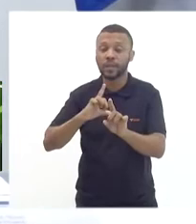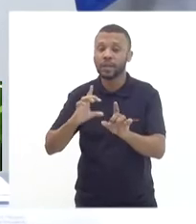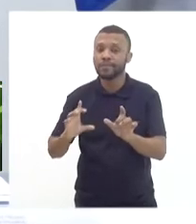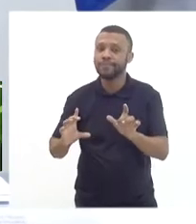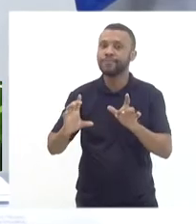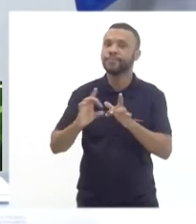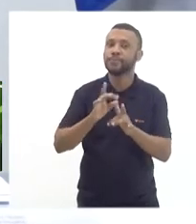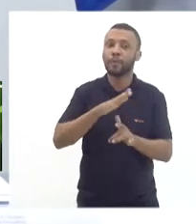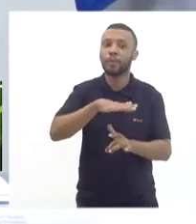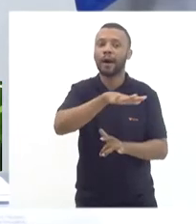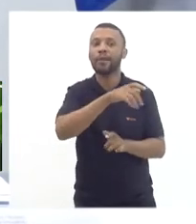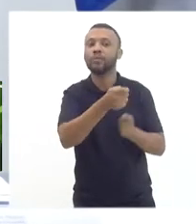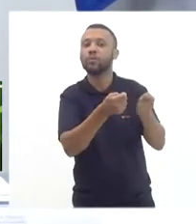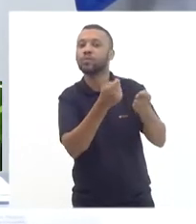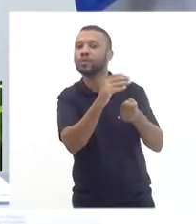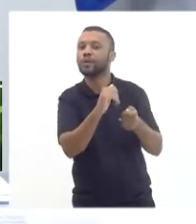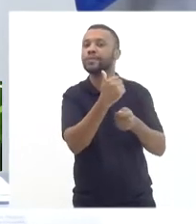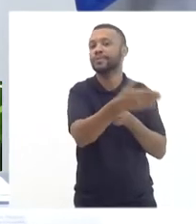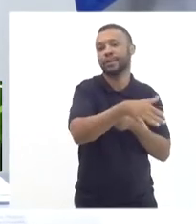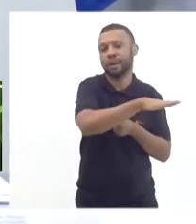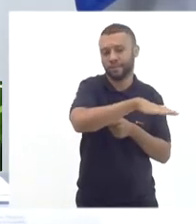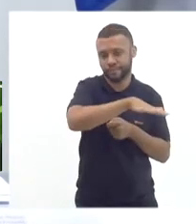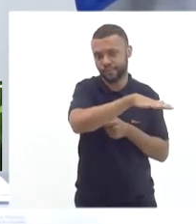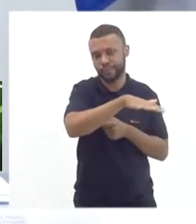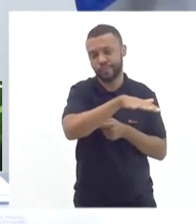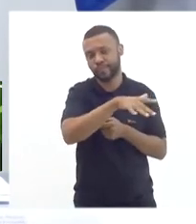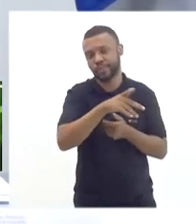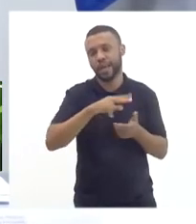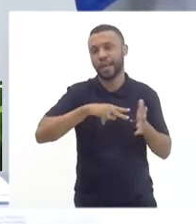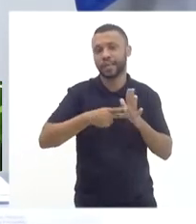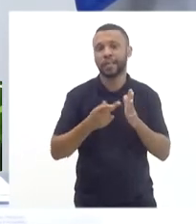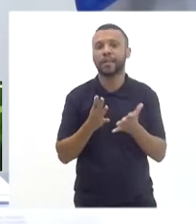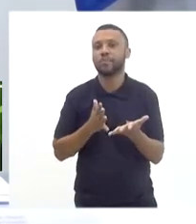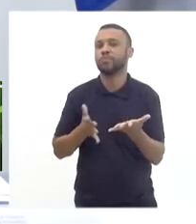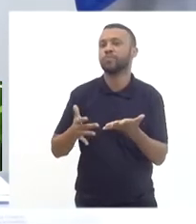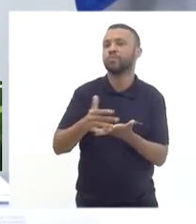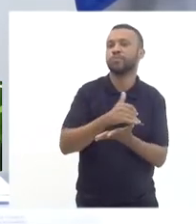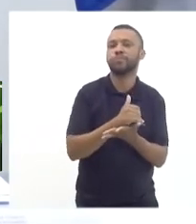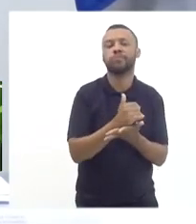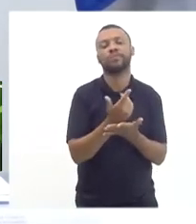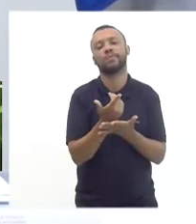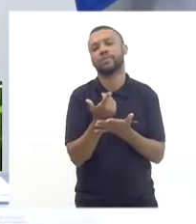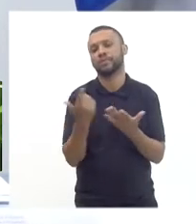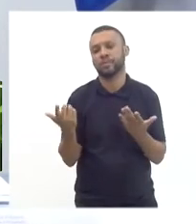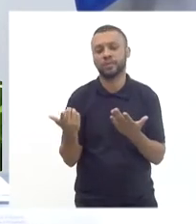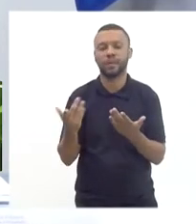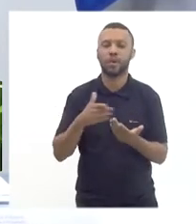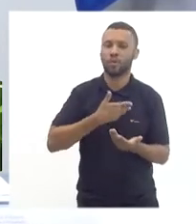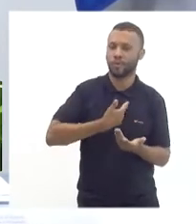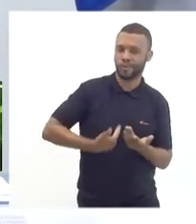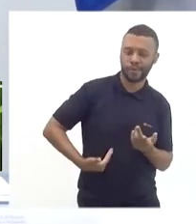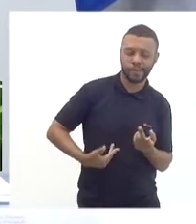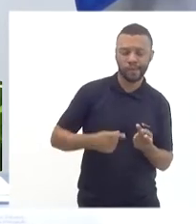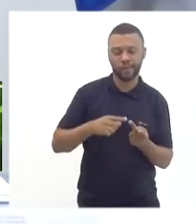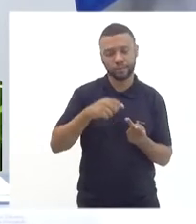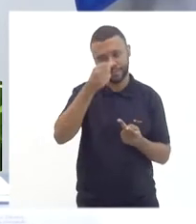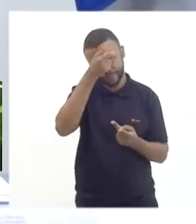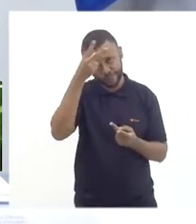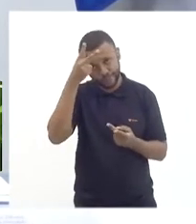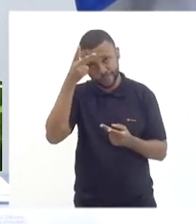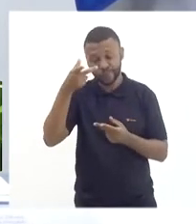controle externo, que é a partir das receitas que os outros poderes efetivam os seus